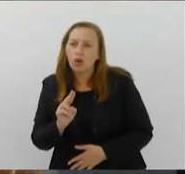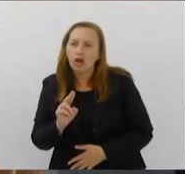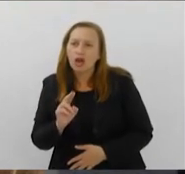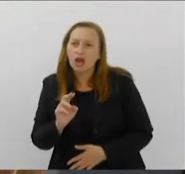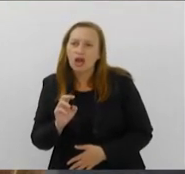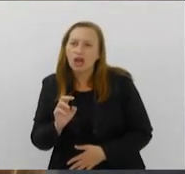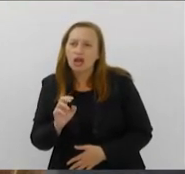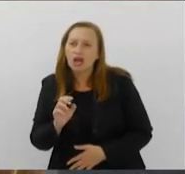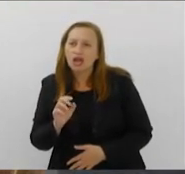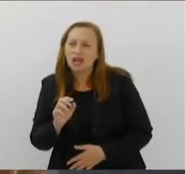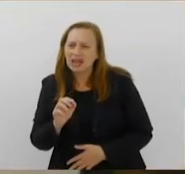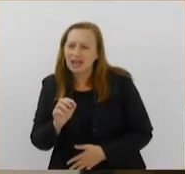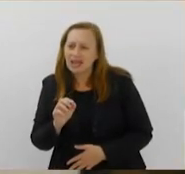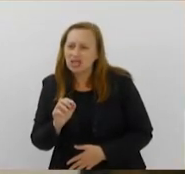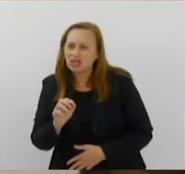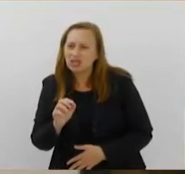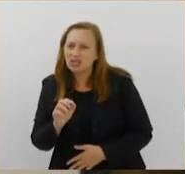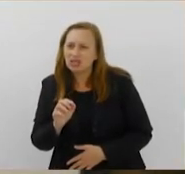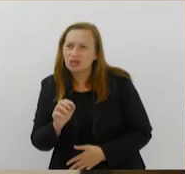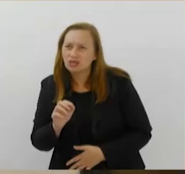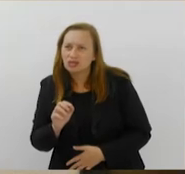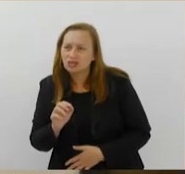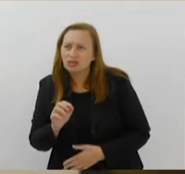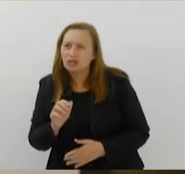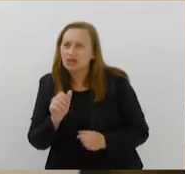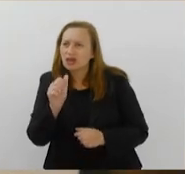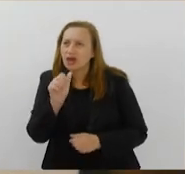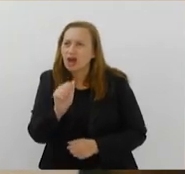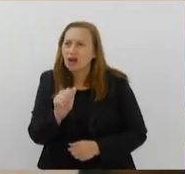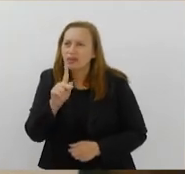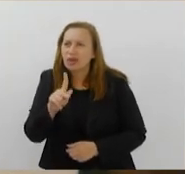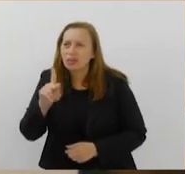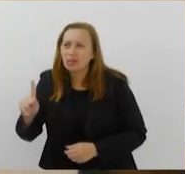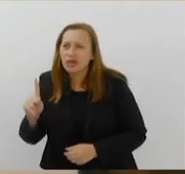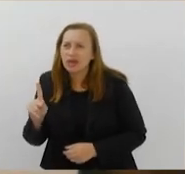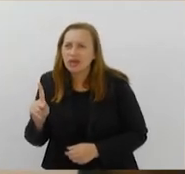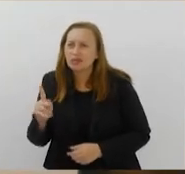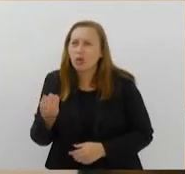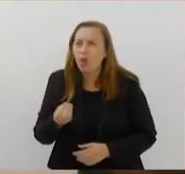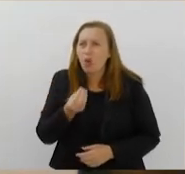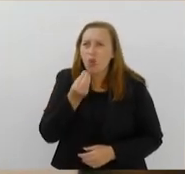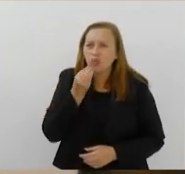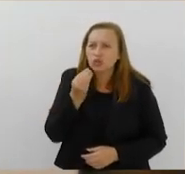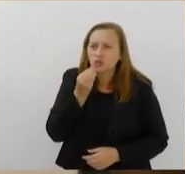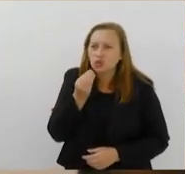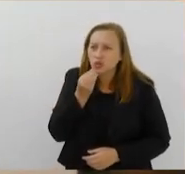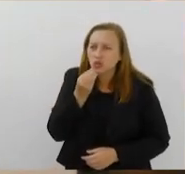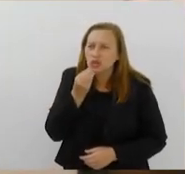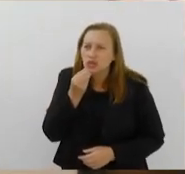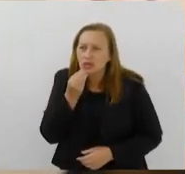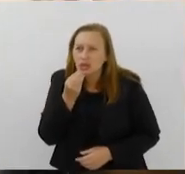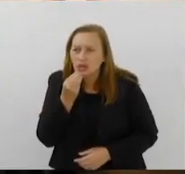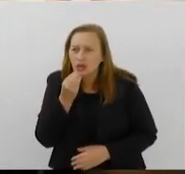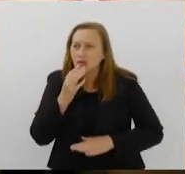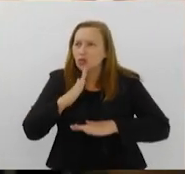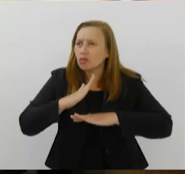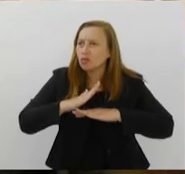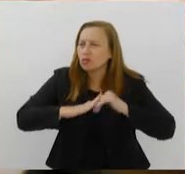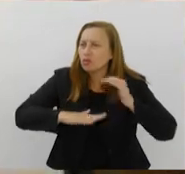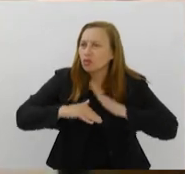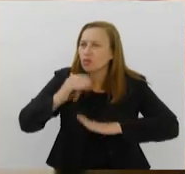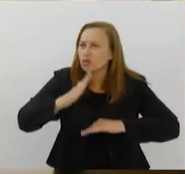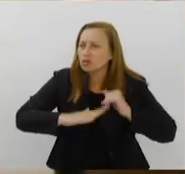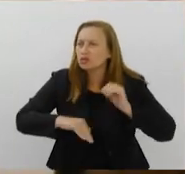do Vinícius com as leis e com o Leonardo, de aplicativos, para dar oportunidades tanto no âmbito profissional